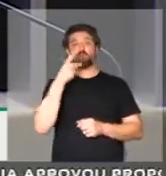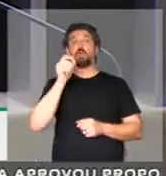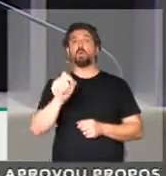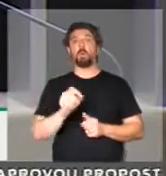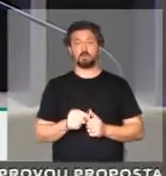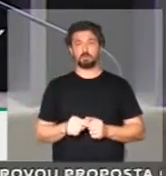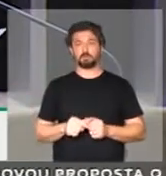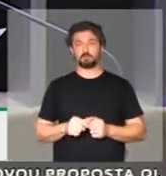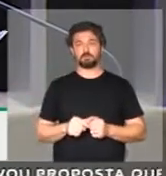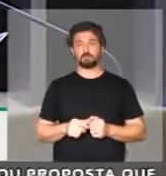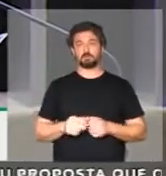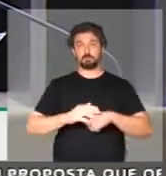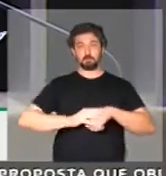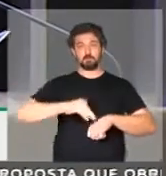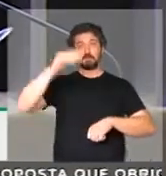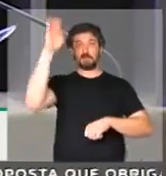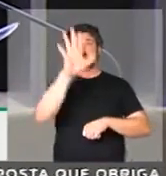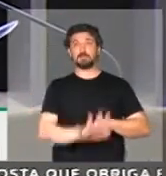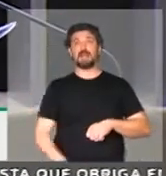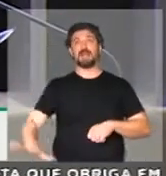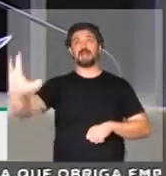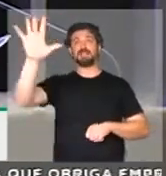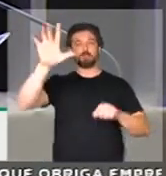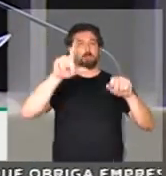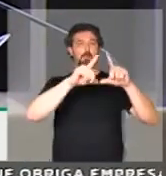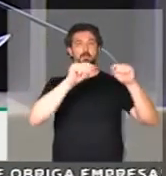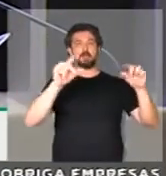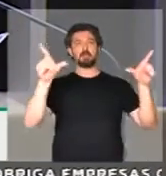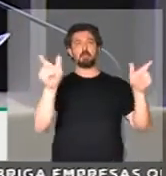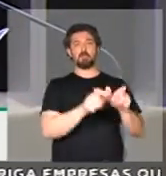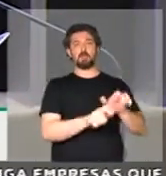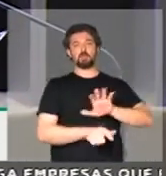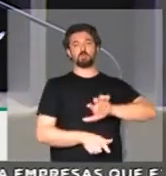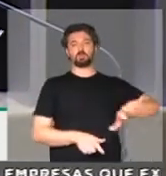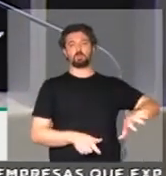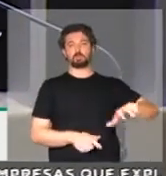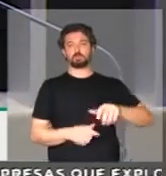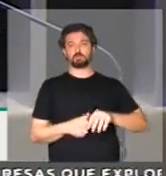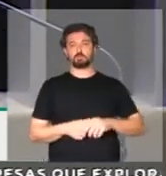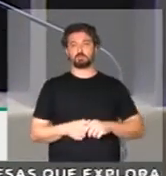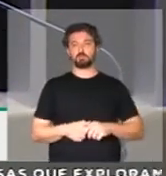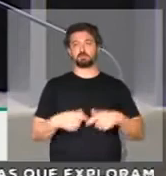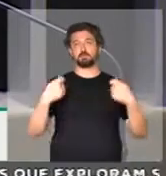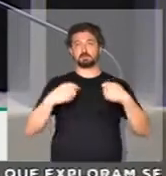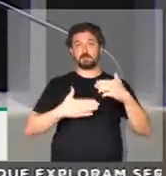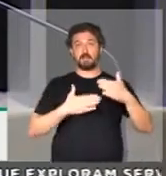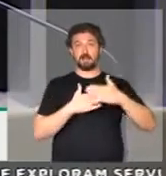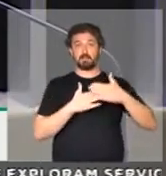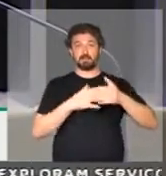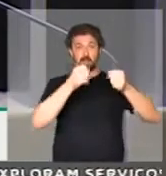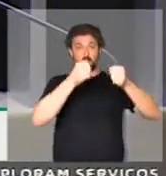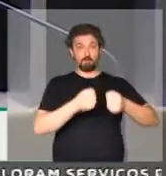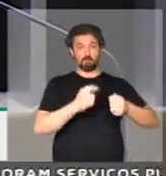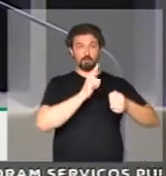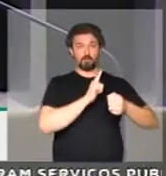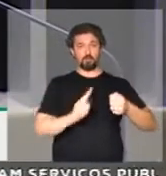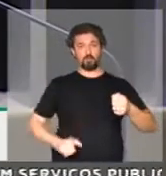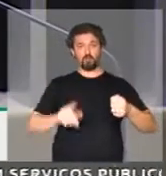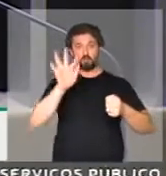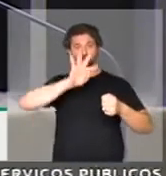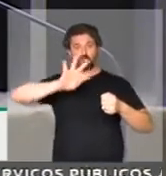ele: mais Brasil, menos Brasília, sinalizando ser preciso limitar o poder da União